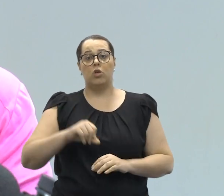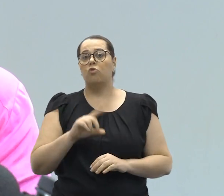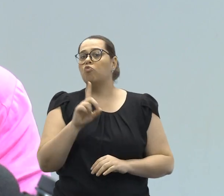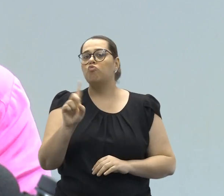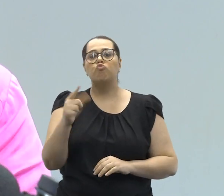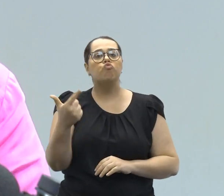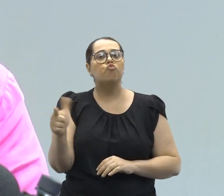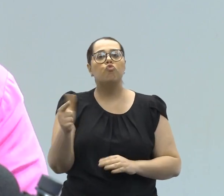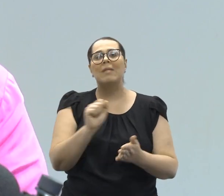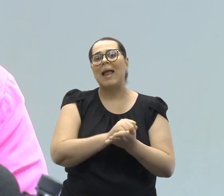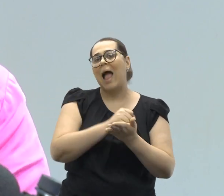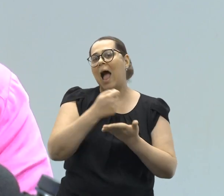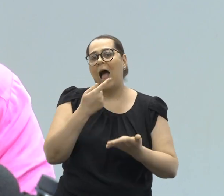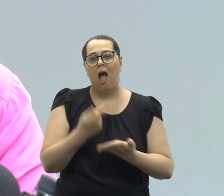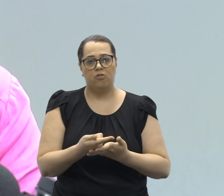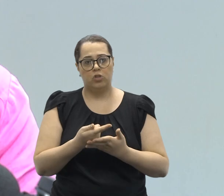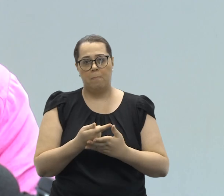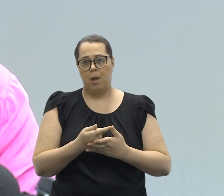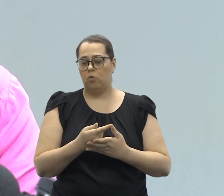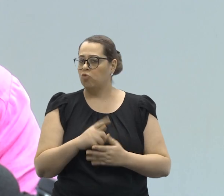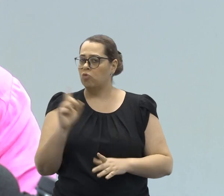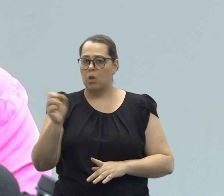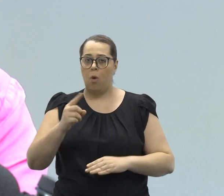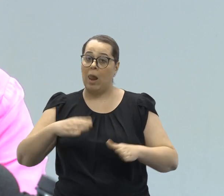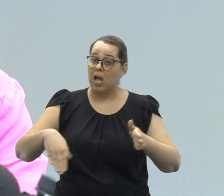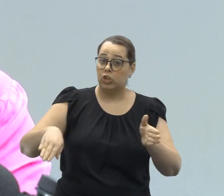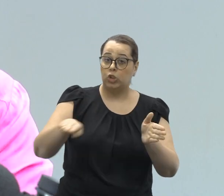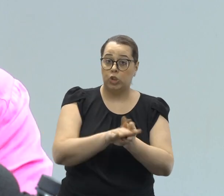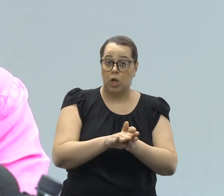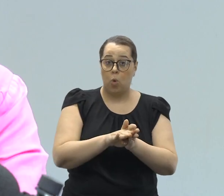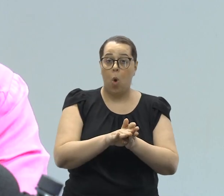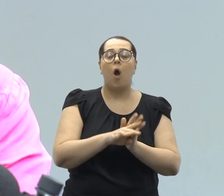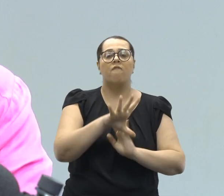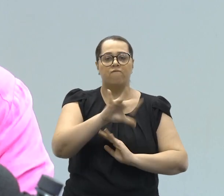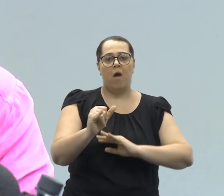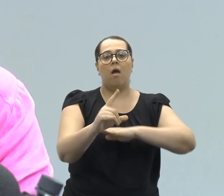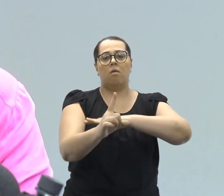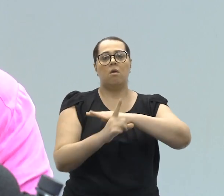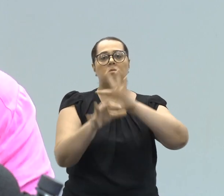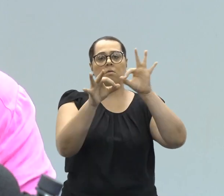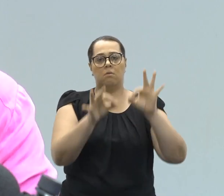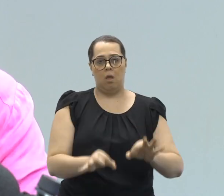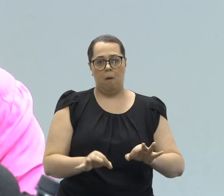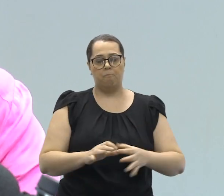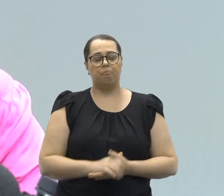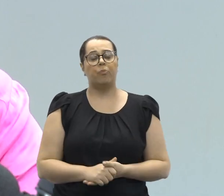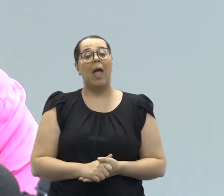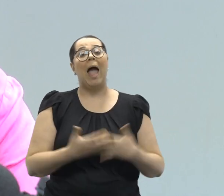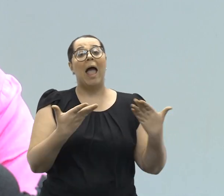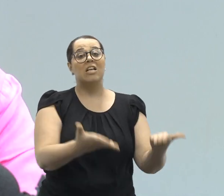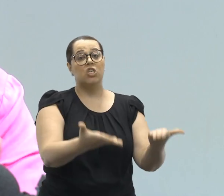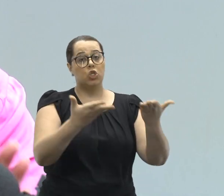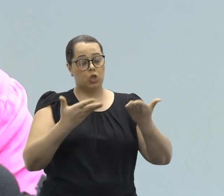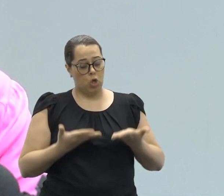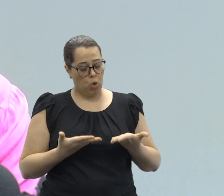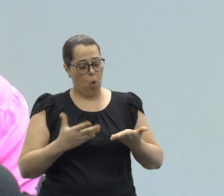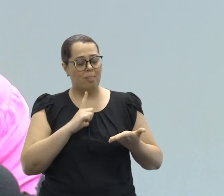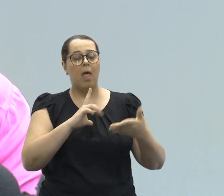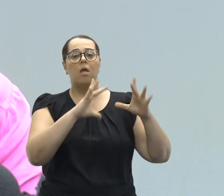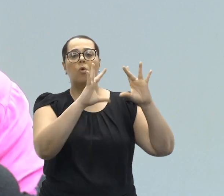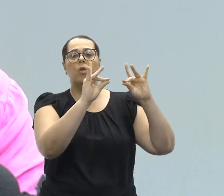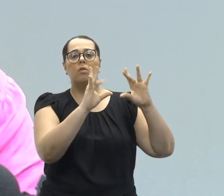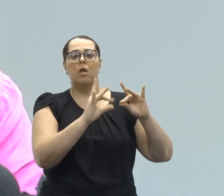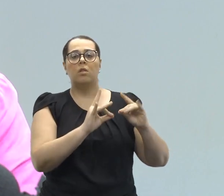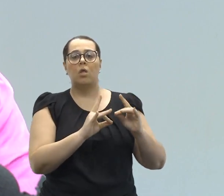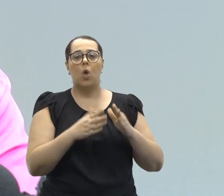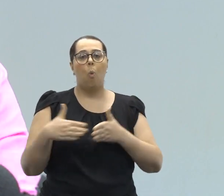chega, né? Nós identificamos, e à medida que chega o tipo de demanda, nós vamos fazendo uma